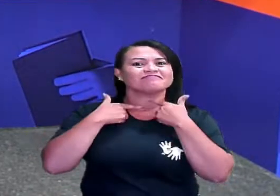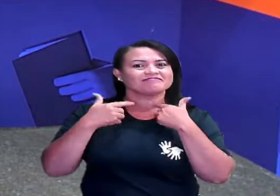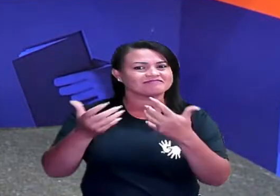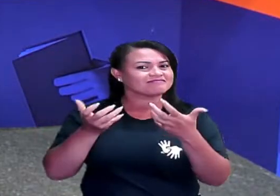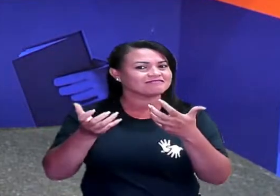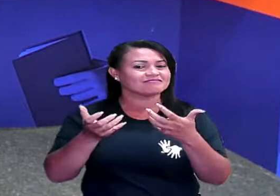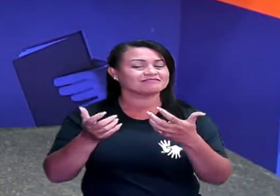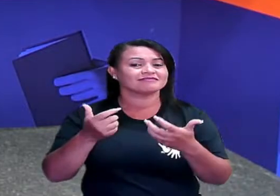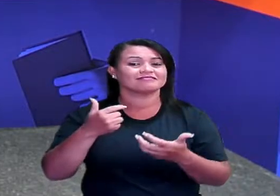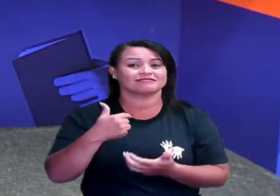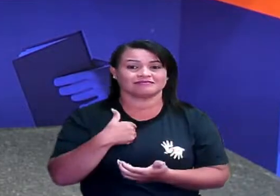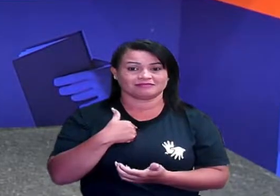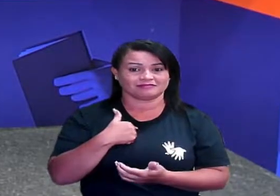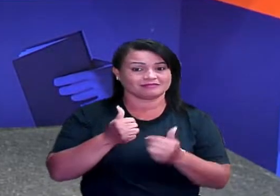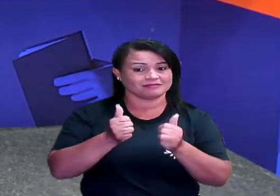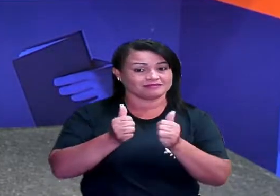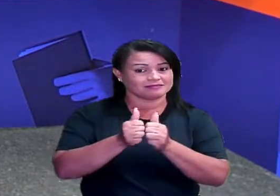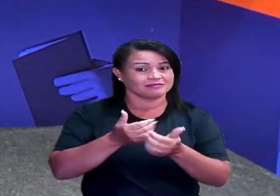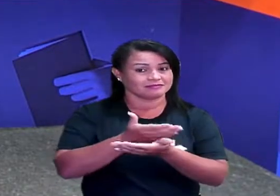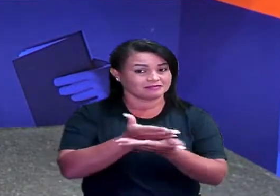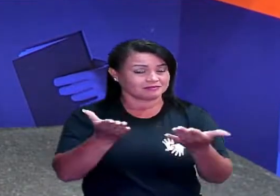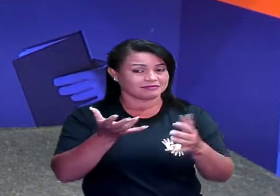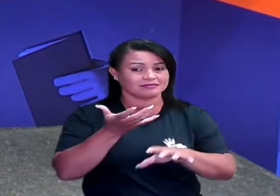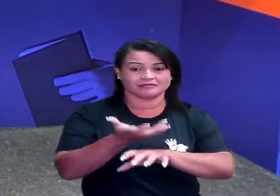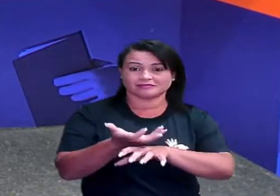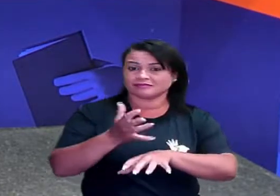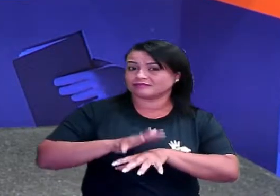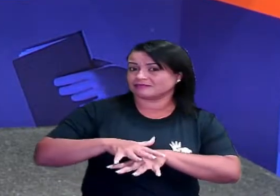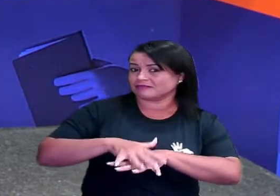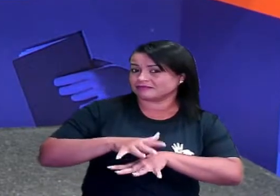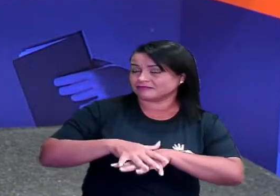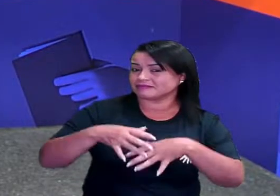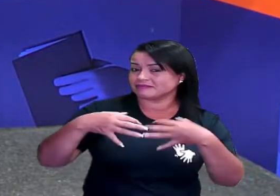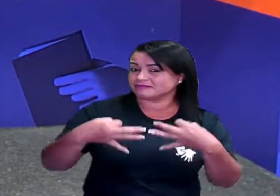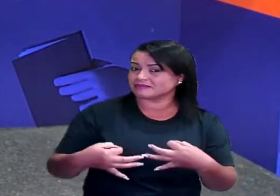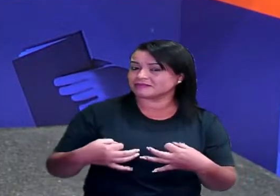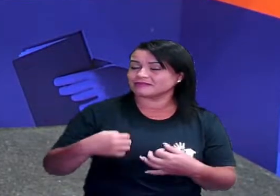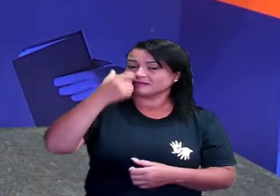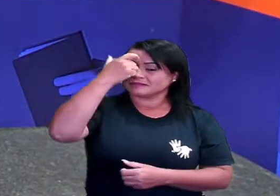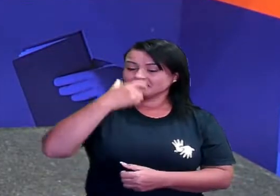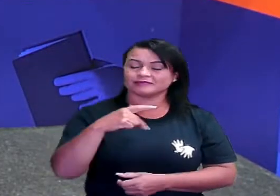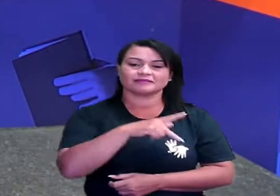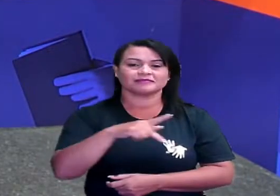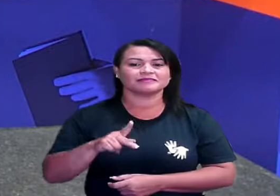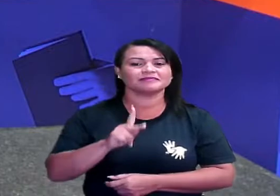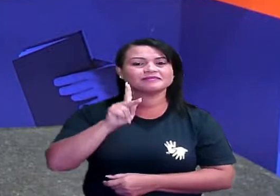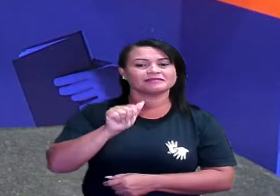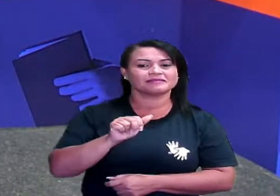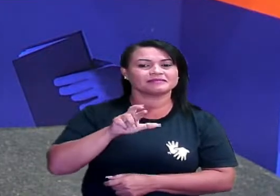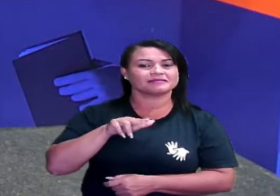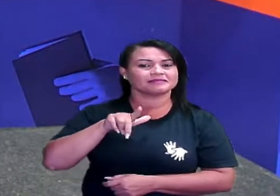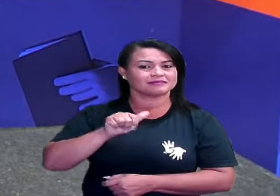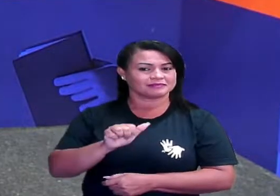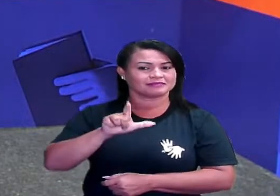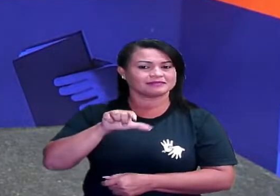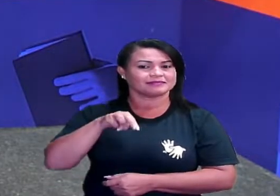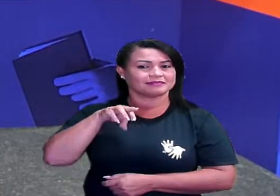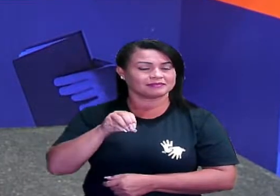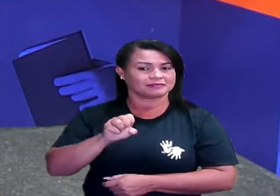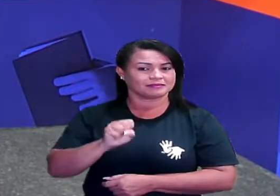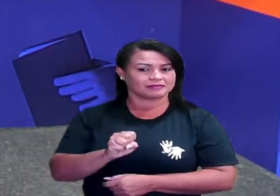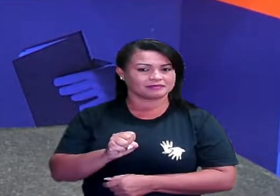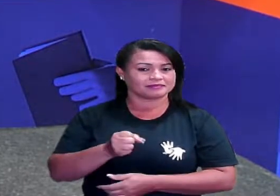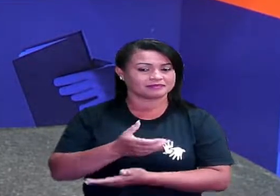não é isso? Eu vou ficar com vocês com a disciplina de matemática, tá certo? Eu sou a professora Carla Lemos, a minha turma